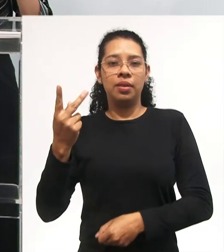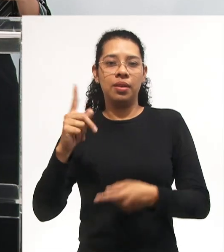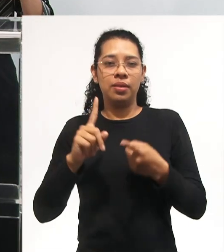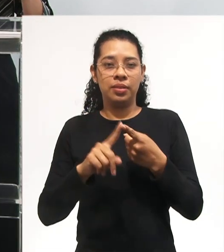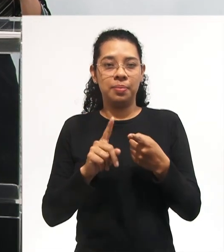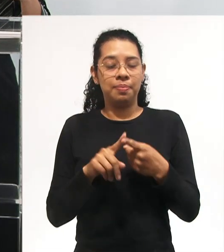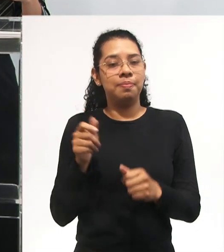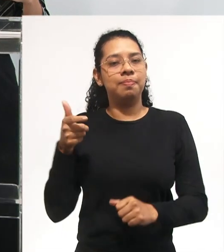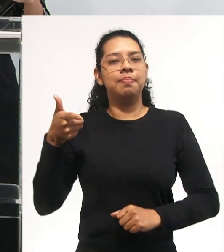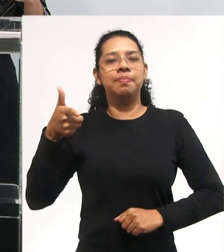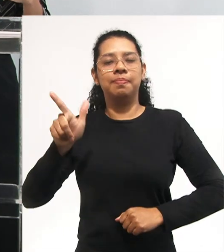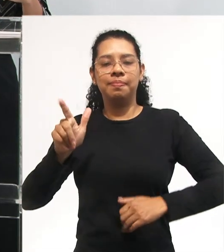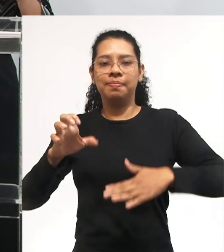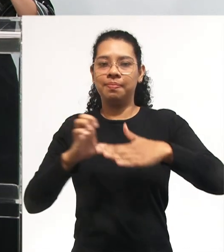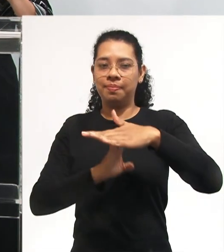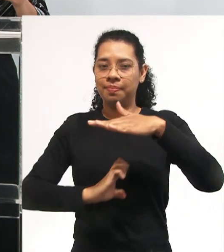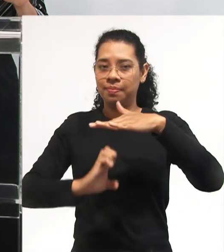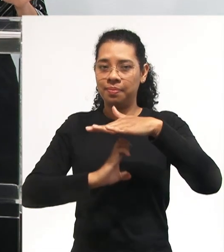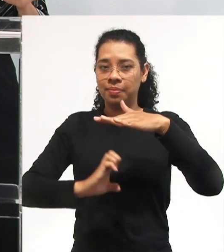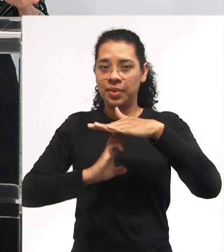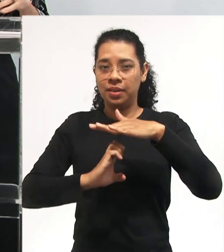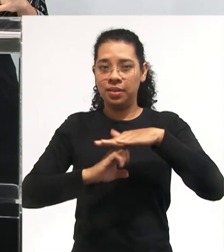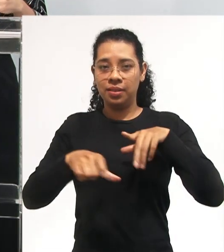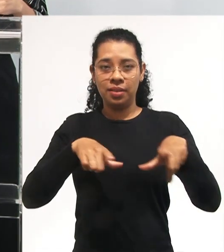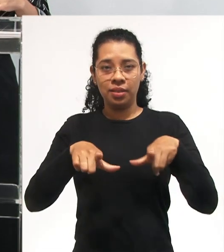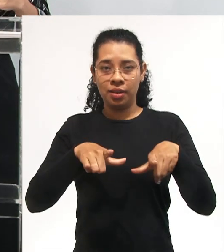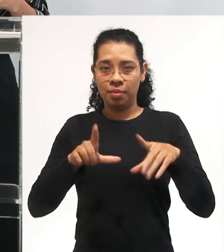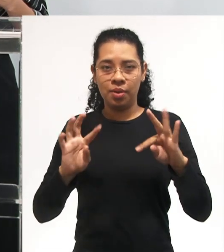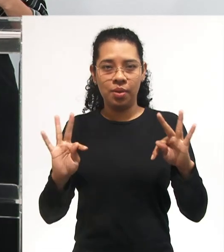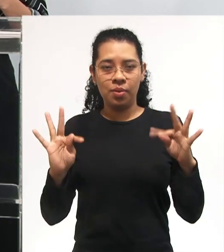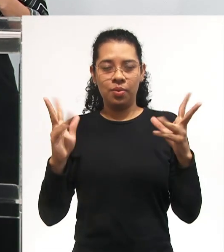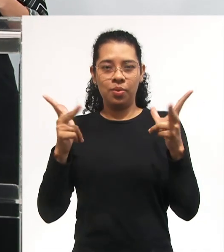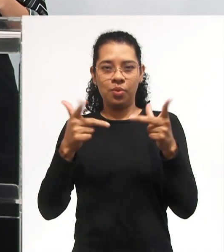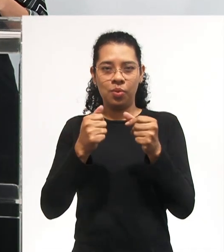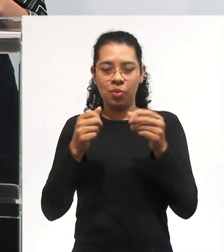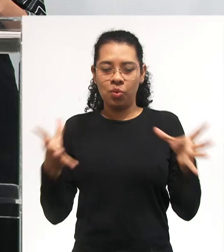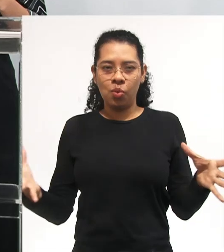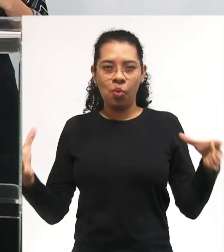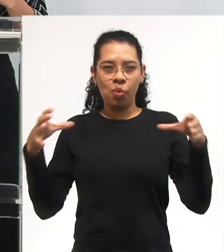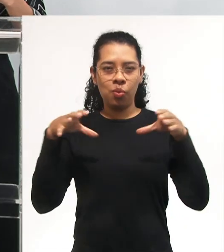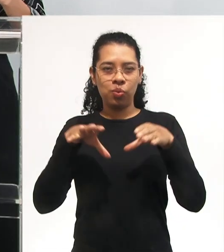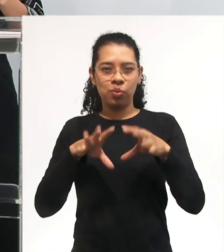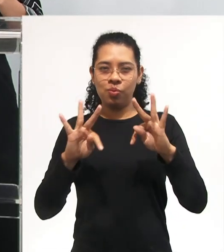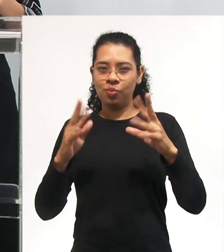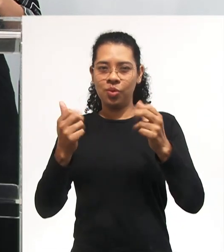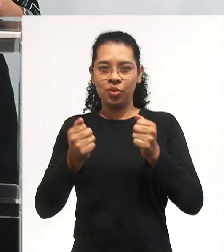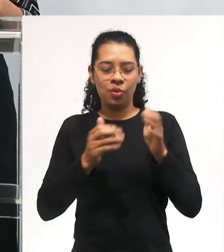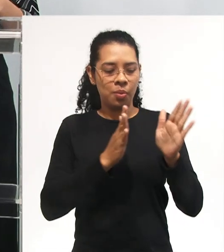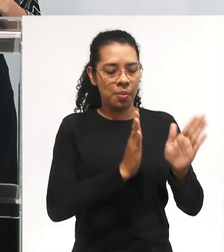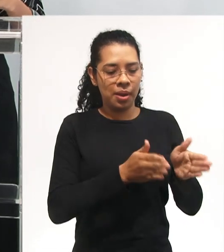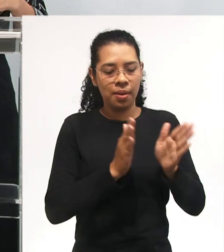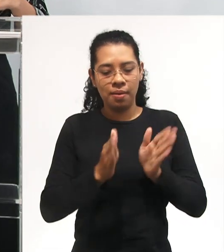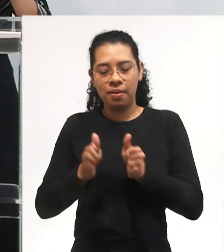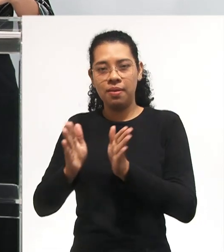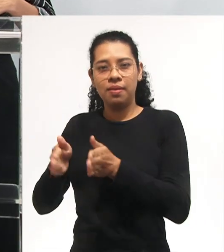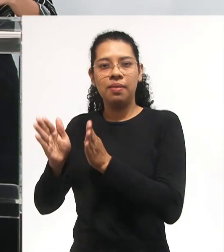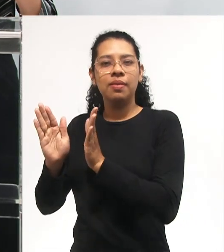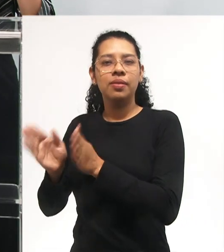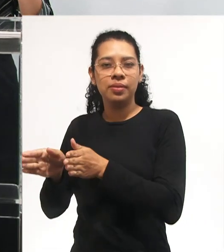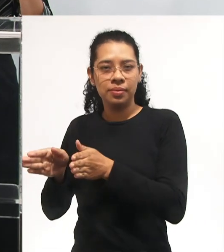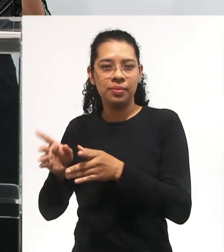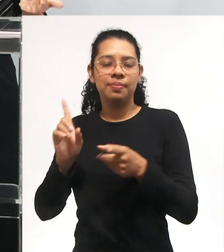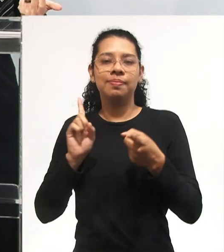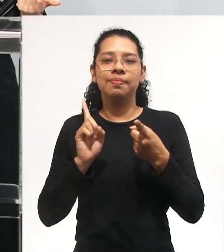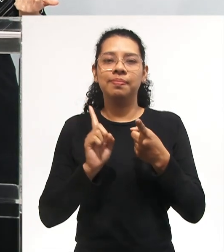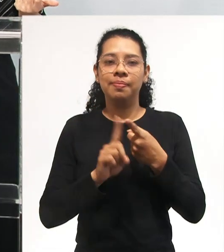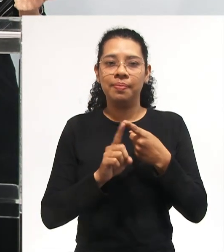com tudo isso, né, porque não elimina, mas tem o departamento de pessoal, tem os recursos humanos, e elas